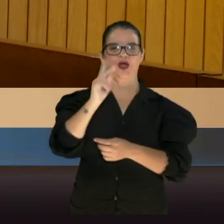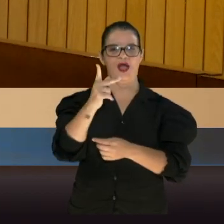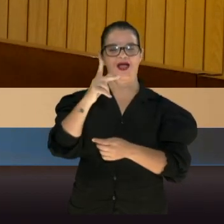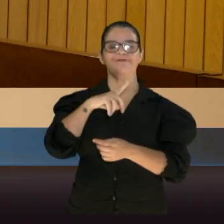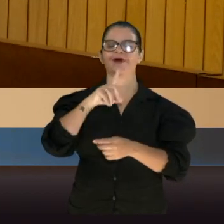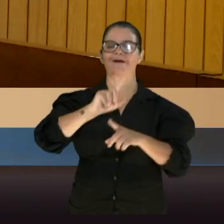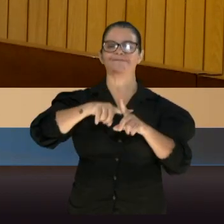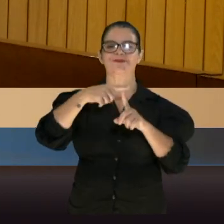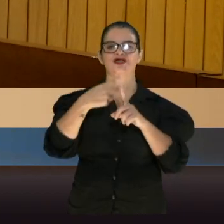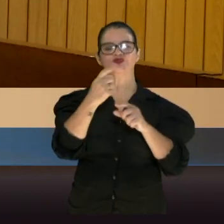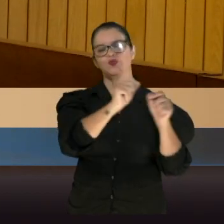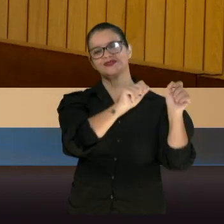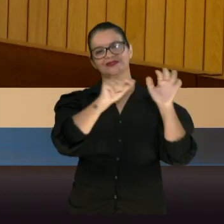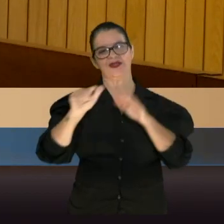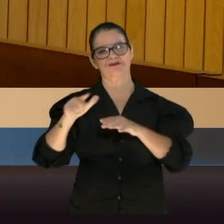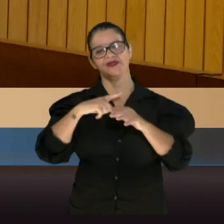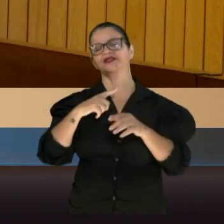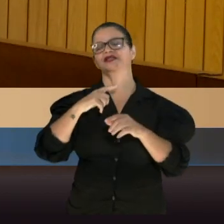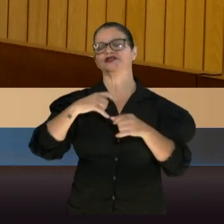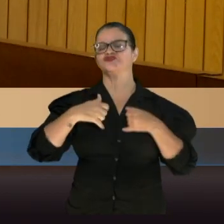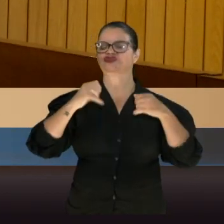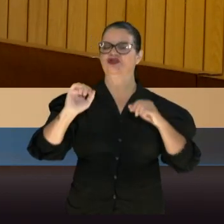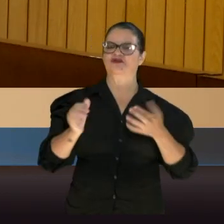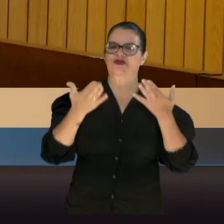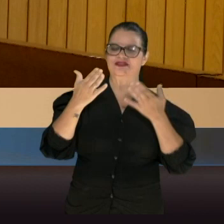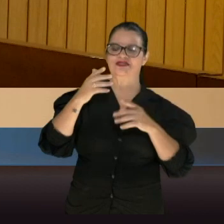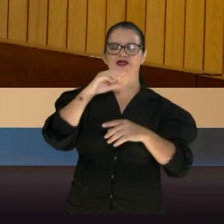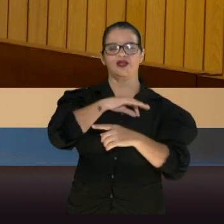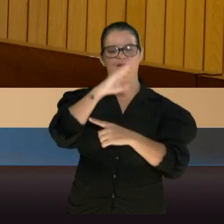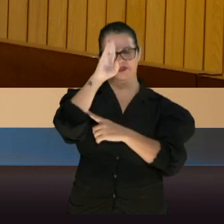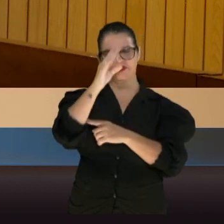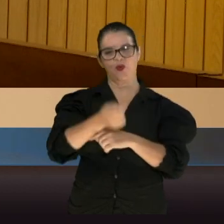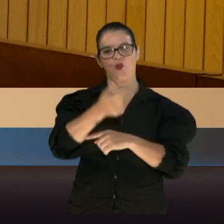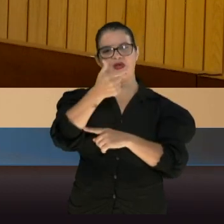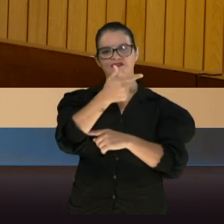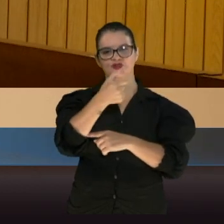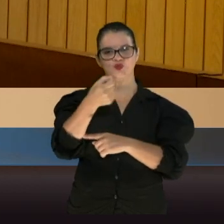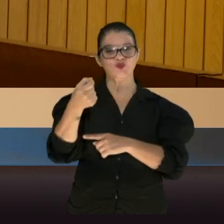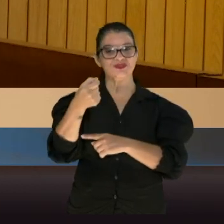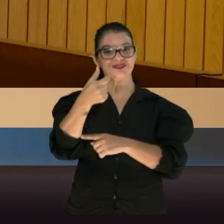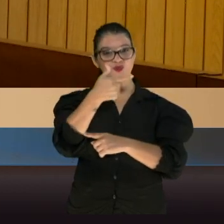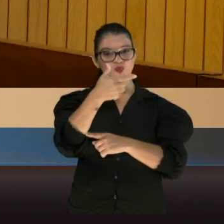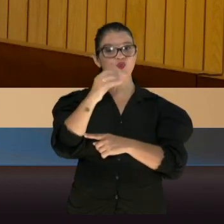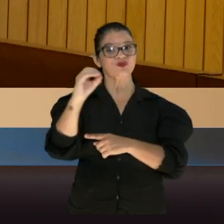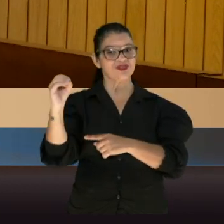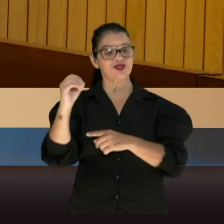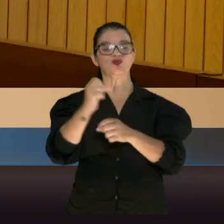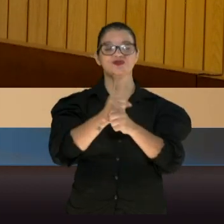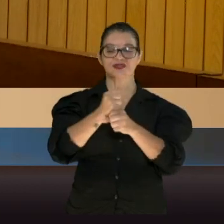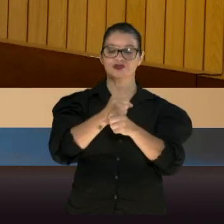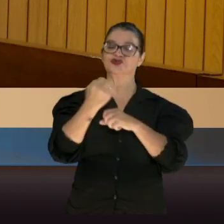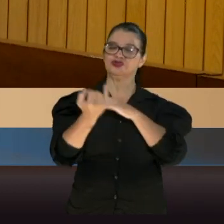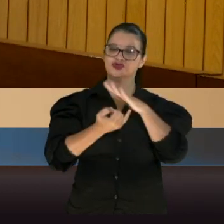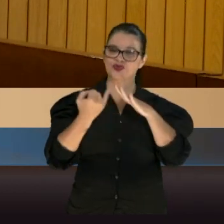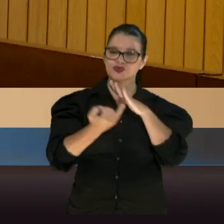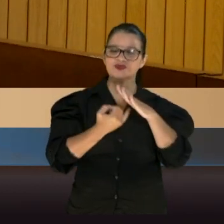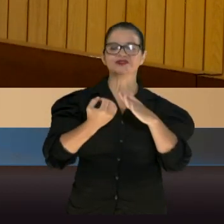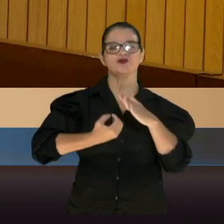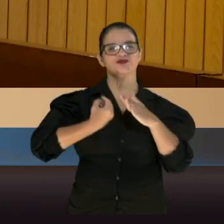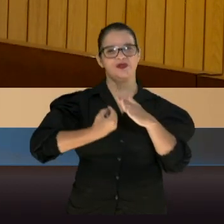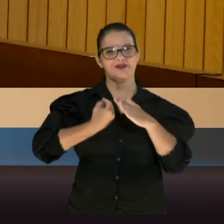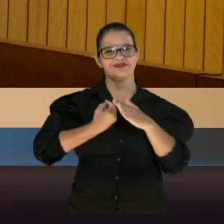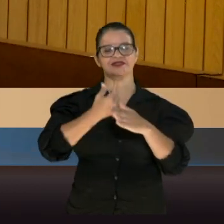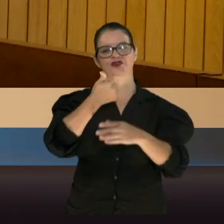uma semana de aniversário da Polícia Militar. São quase 200 anos de uma instituição que está presente